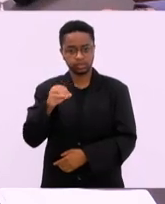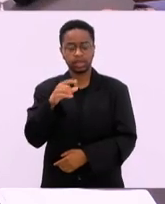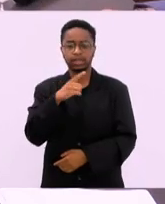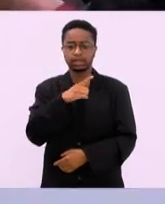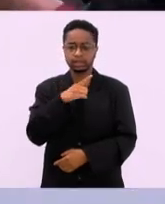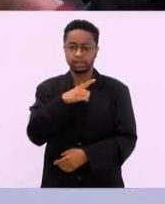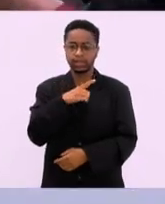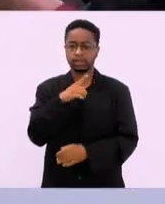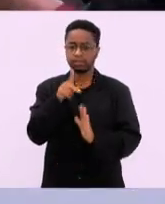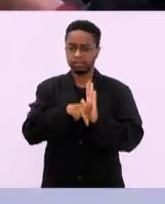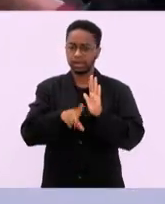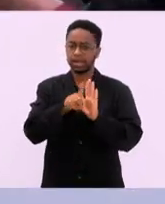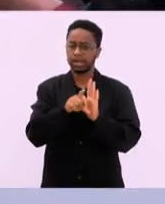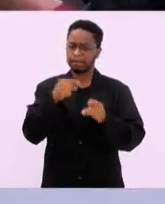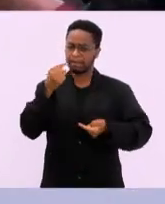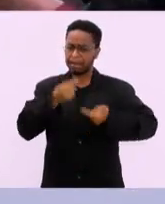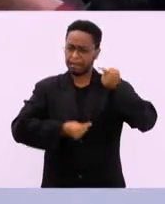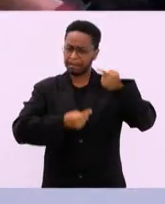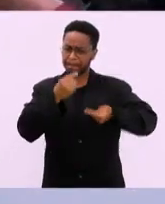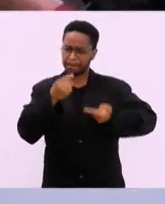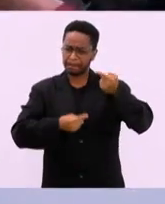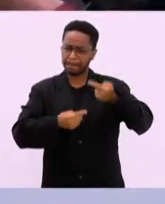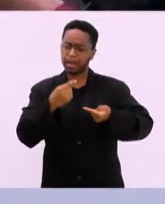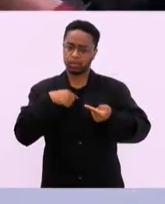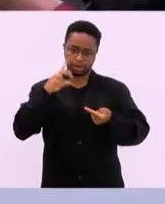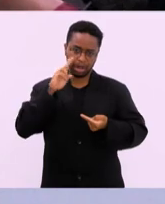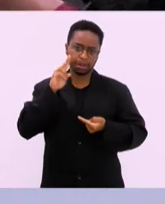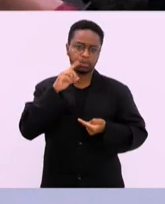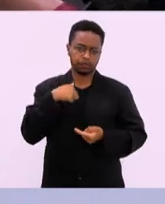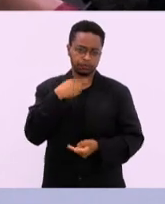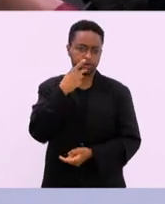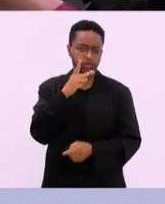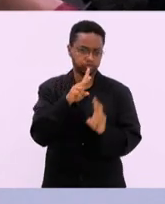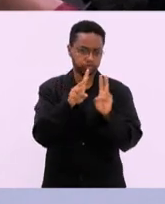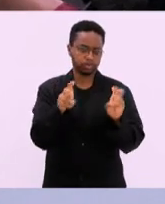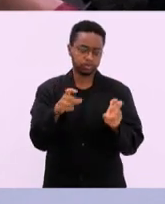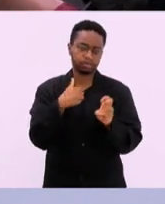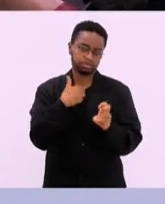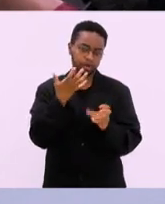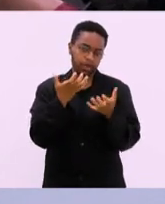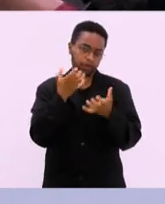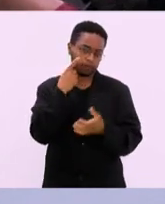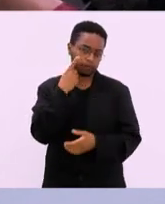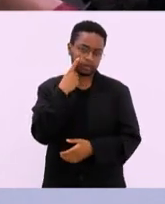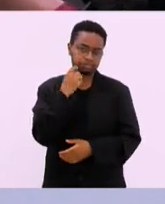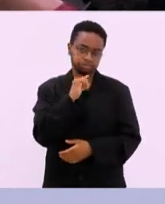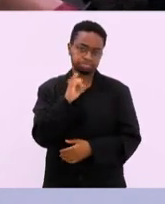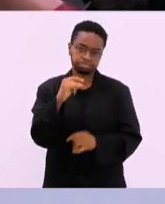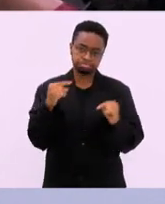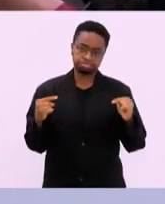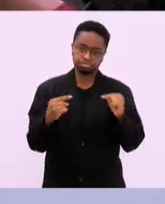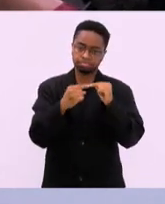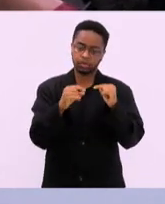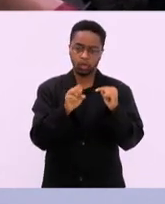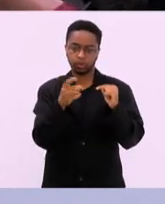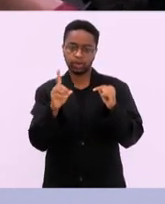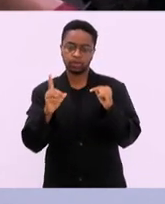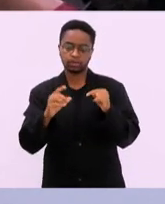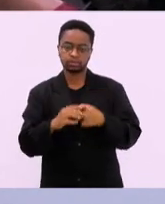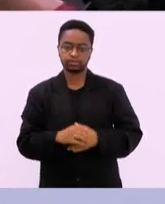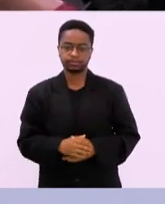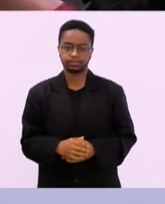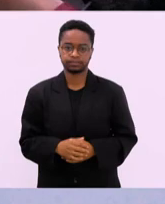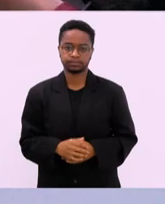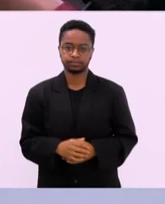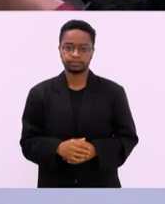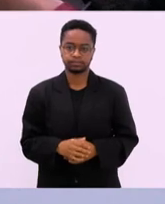no plenário para caramba. Eu me lembro que eu falei sobre isso também. Eu queria só verificar se está compatível. Perfeito. Com aquele